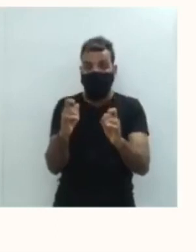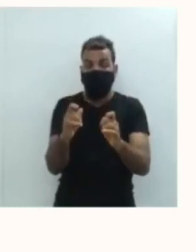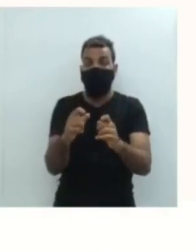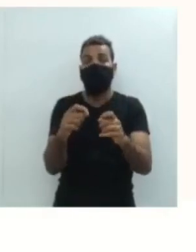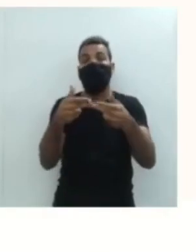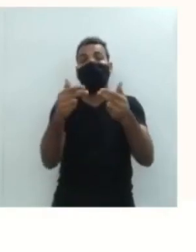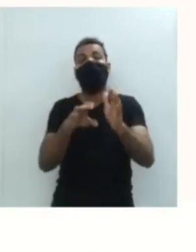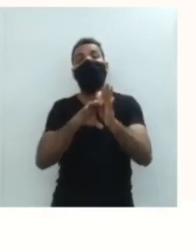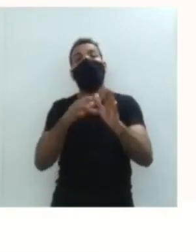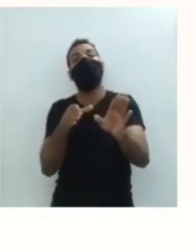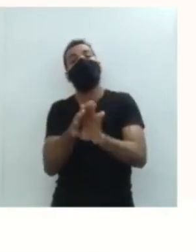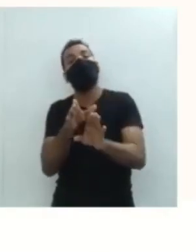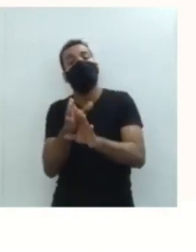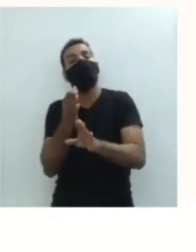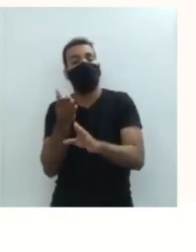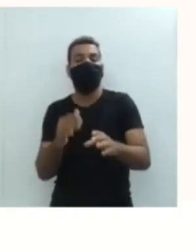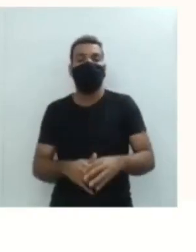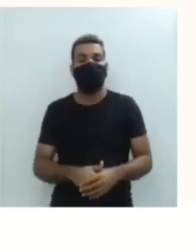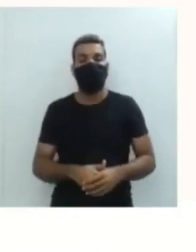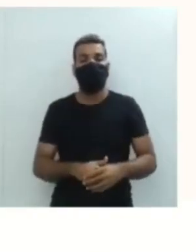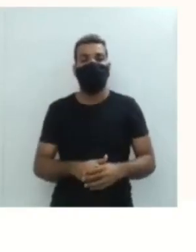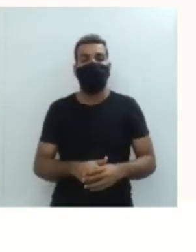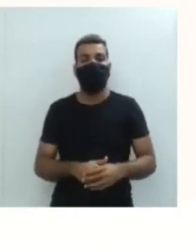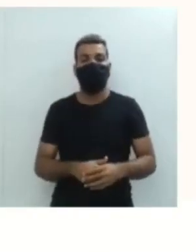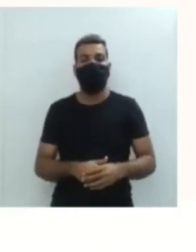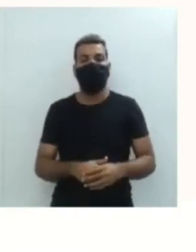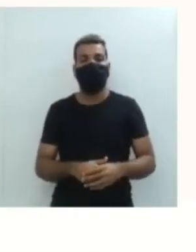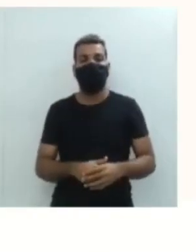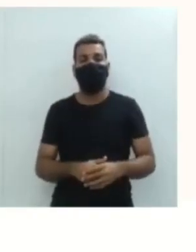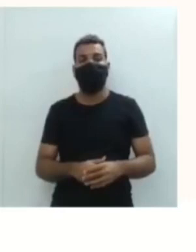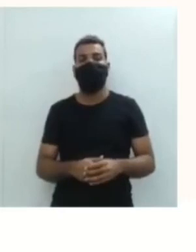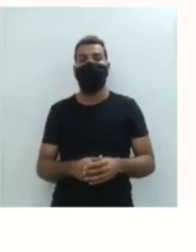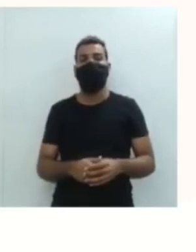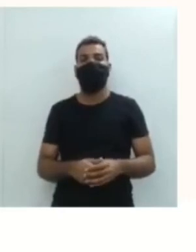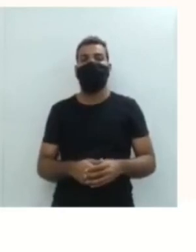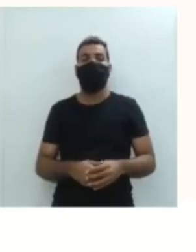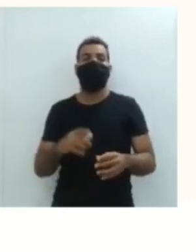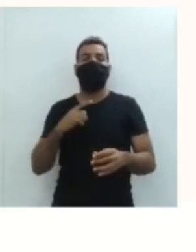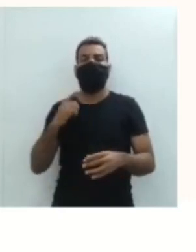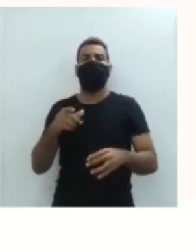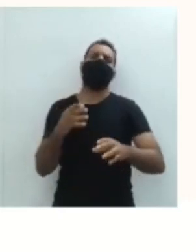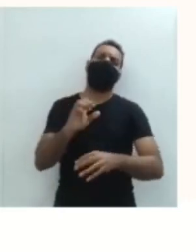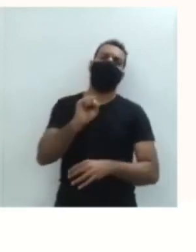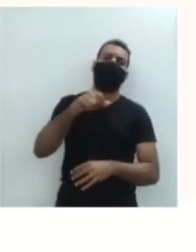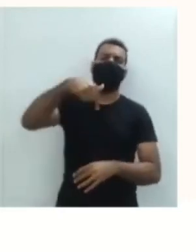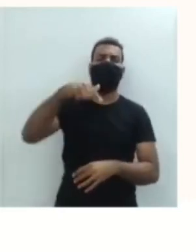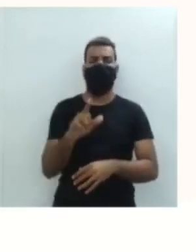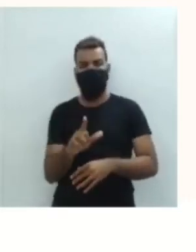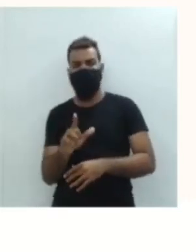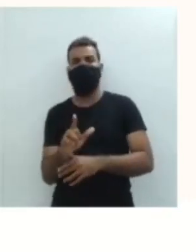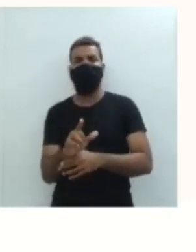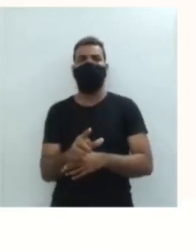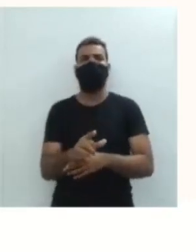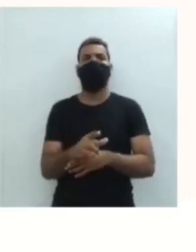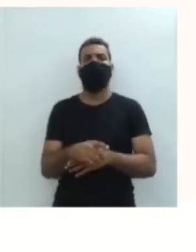das consultas do nosso banco de dados ela vai possuir alguns métodos como executar qual era o que vai receber o SQL obter Primeiro